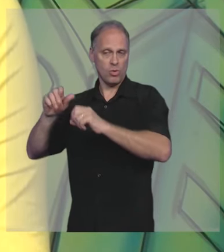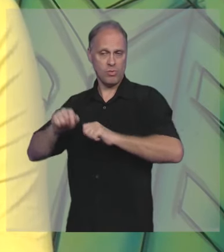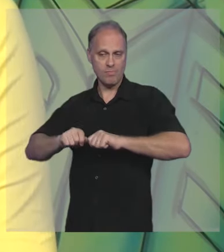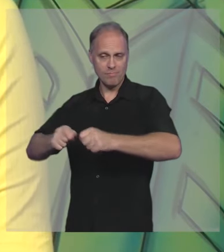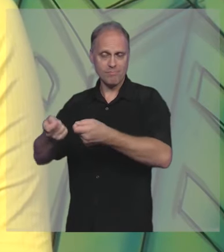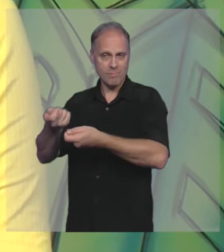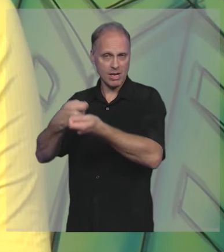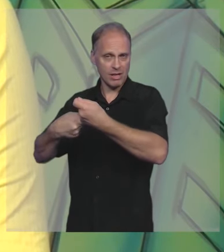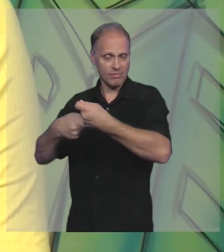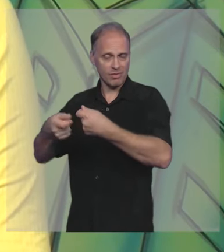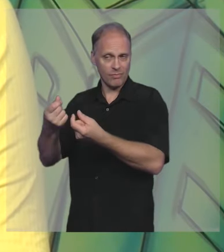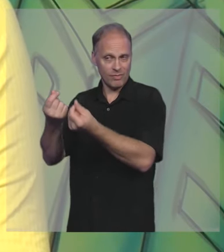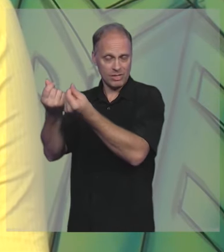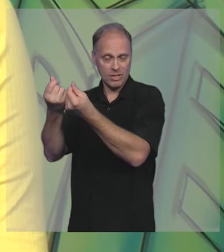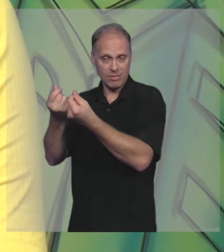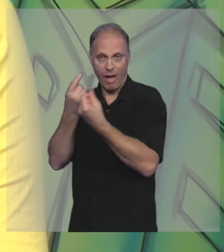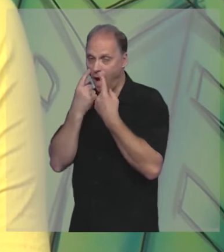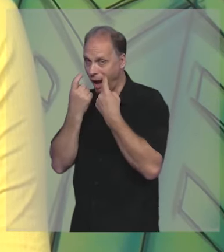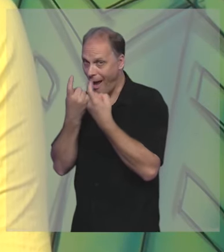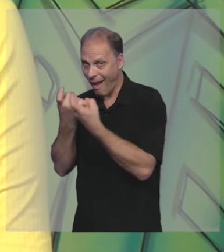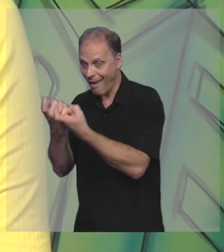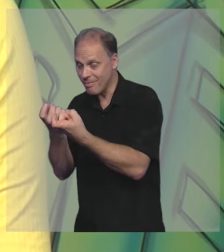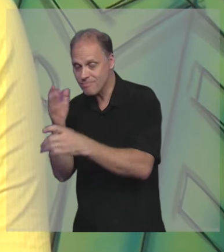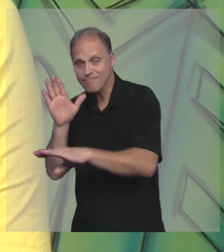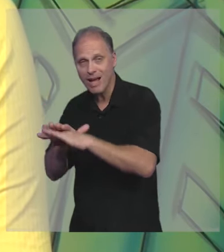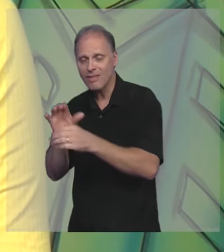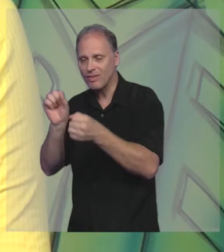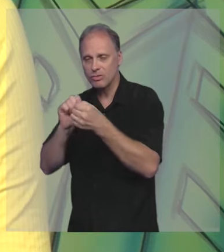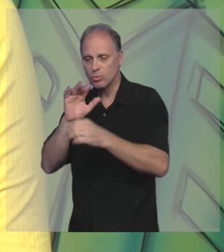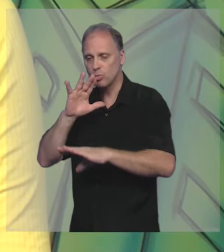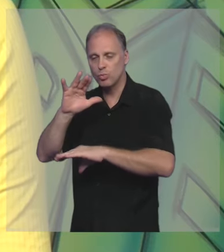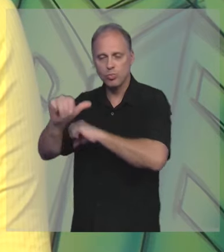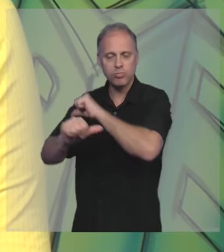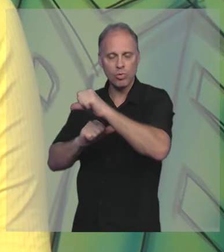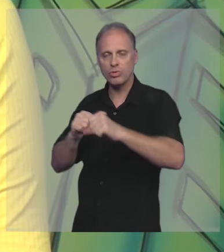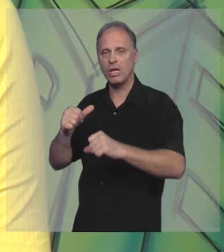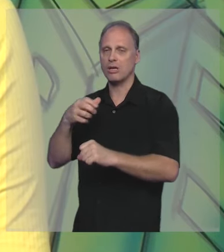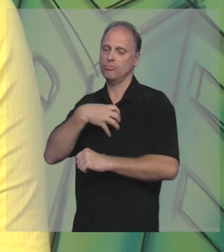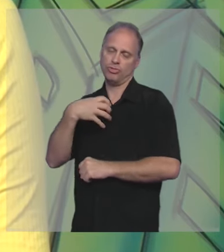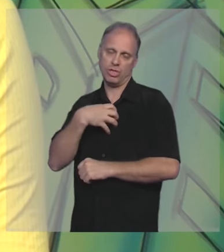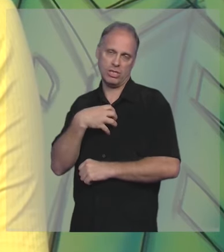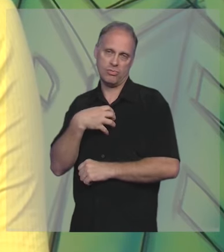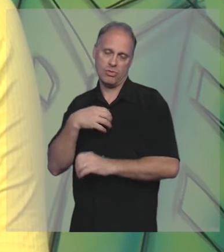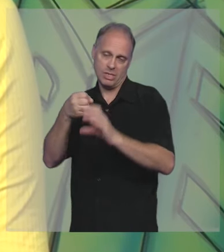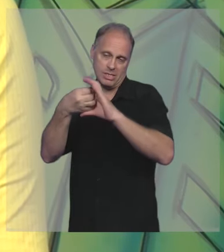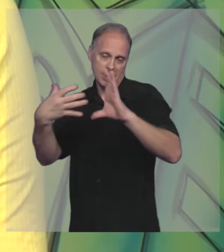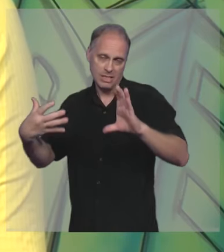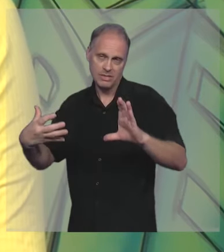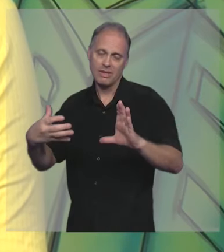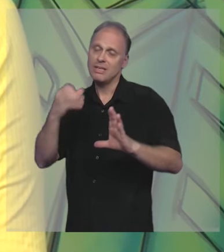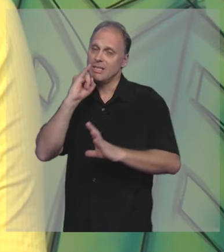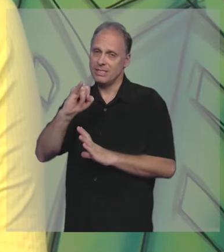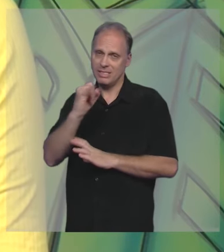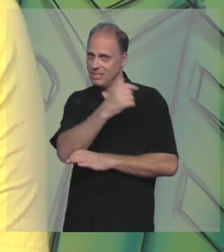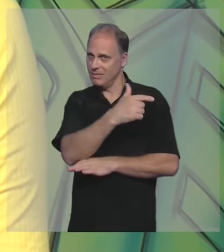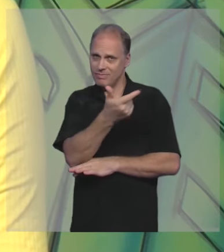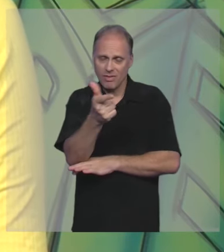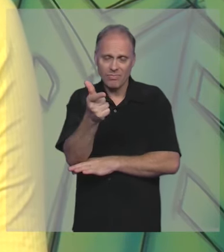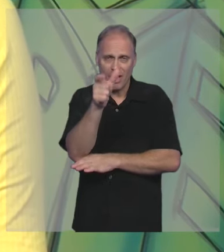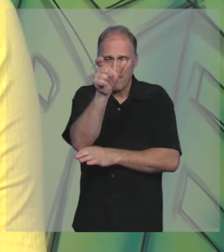acabasse ficando extremamente atrativo. Isso faz com que tu mude muito o cenário. Óbvio, se tu não